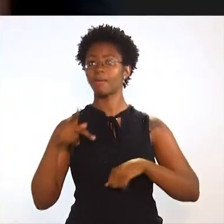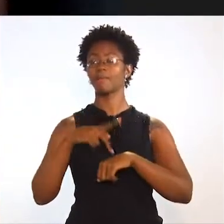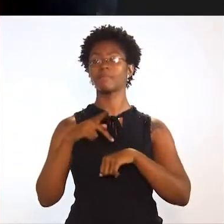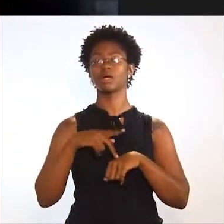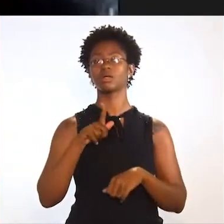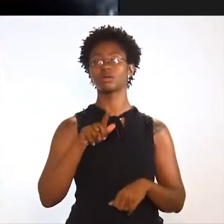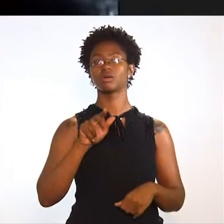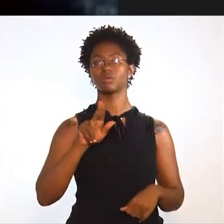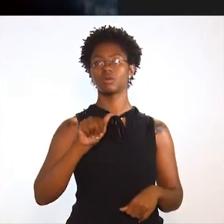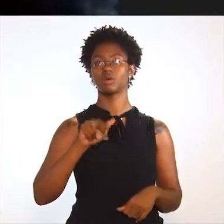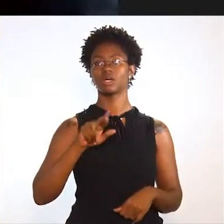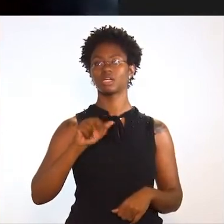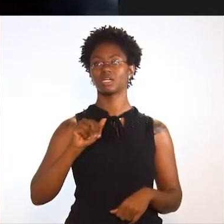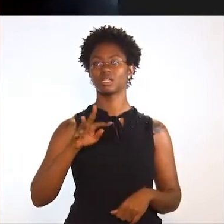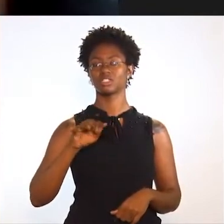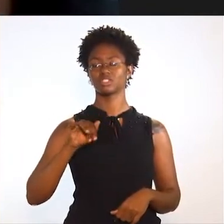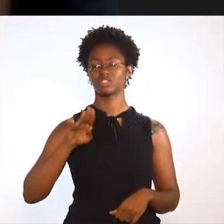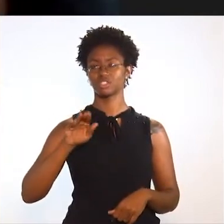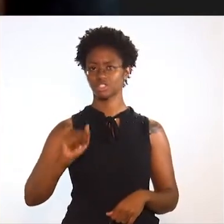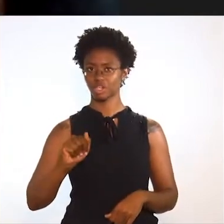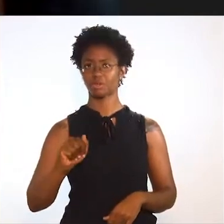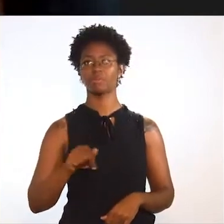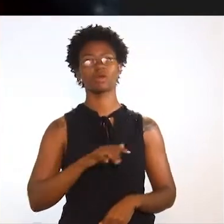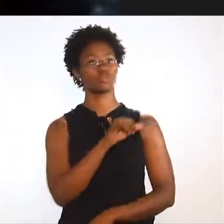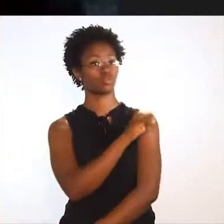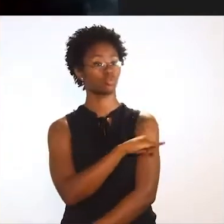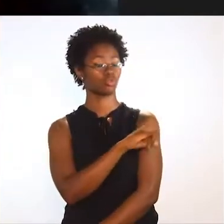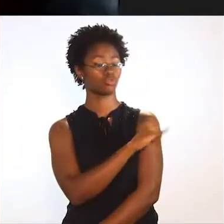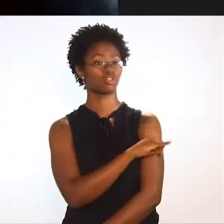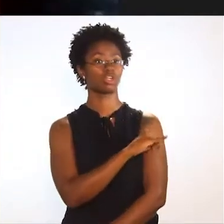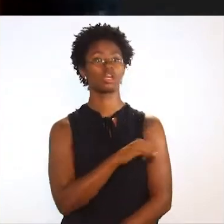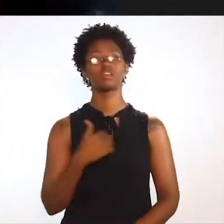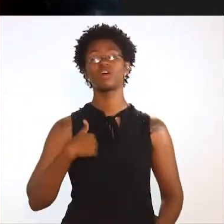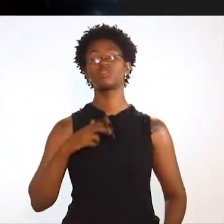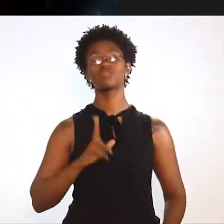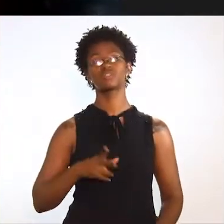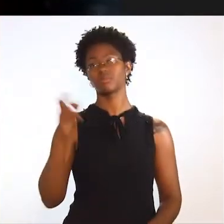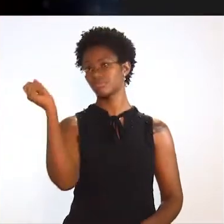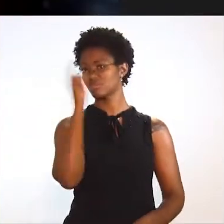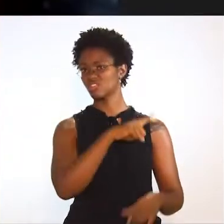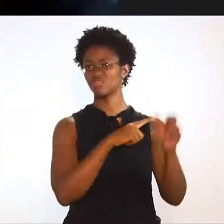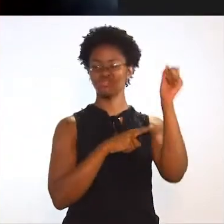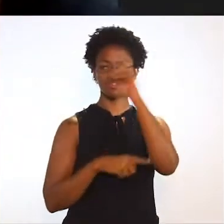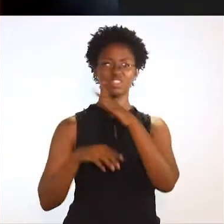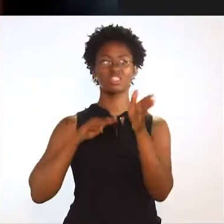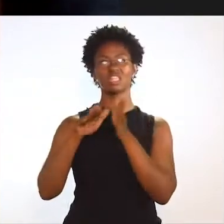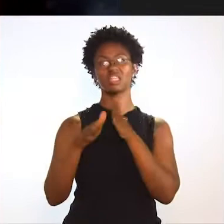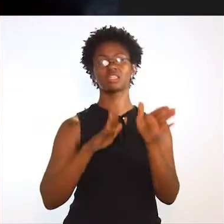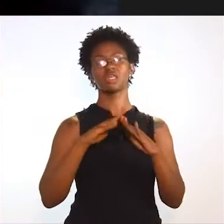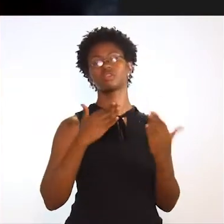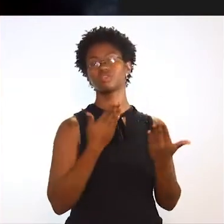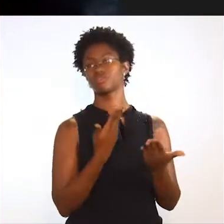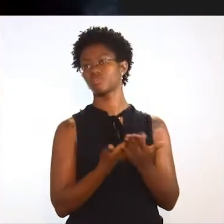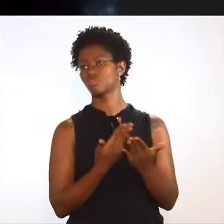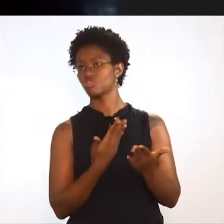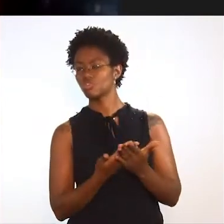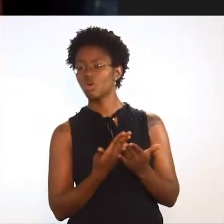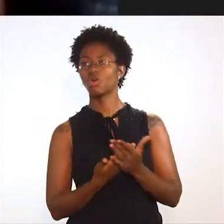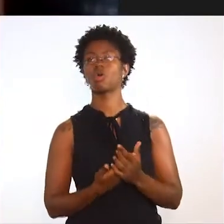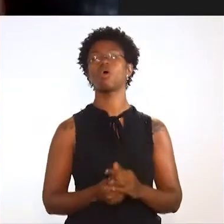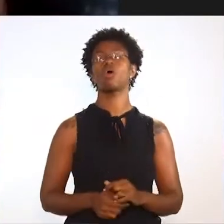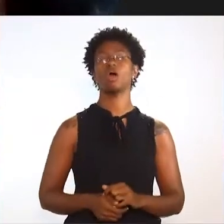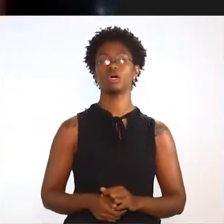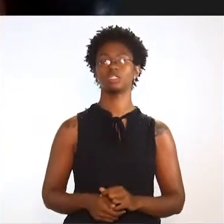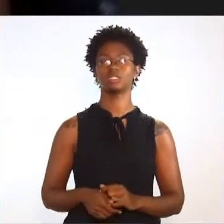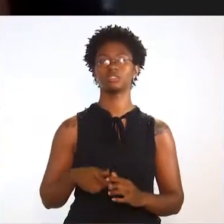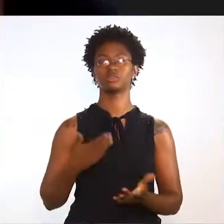de Guaratiba, zona oeste do Rio de Janeiro, sempre tive muita dificuldade de acesso à escola,